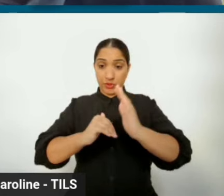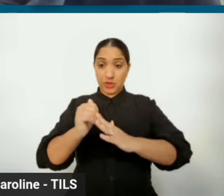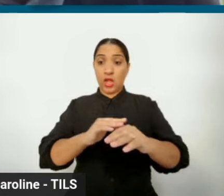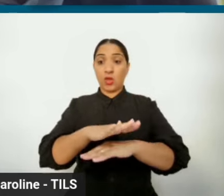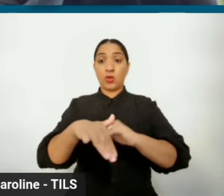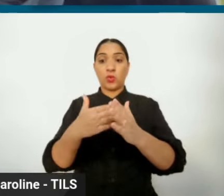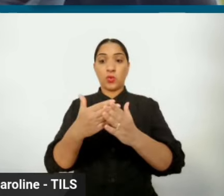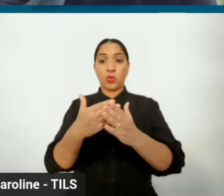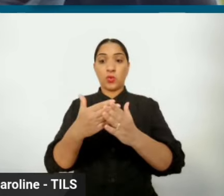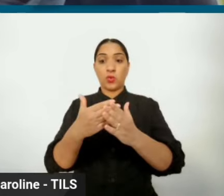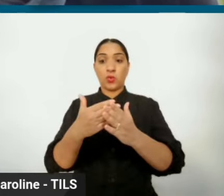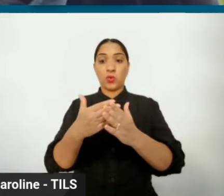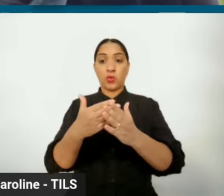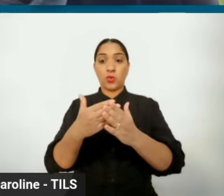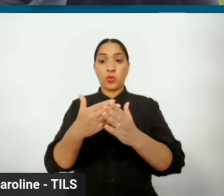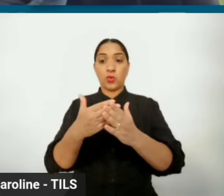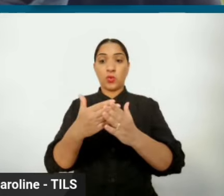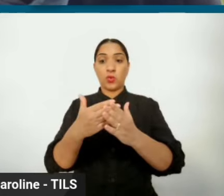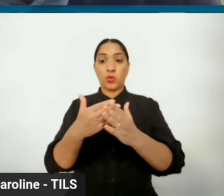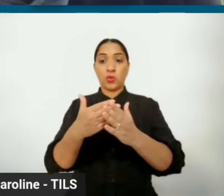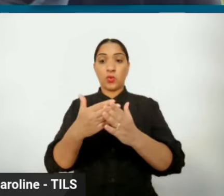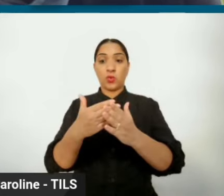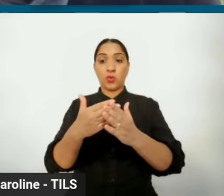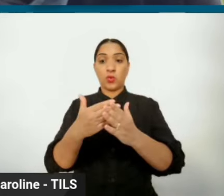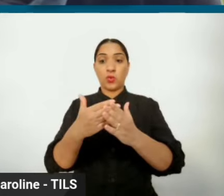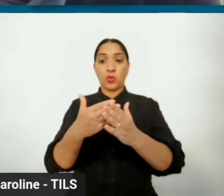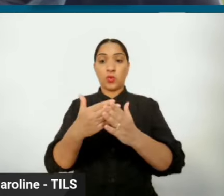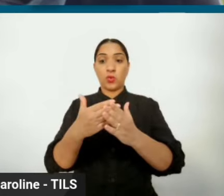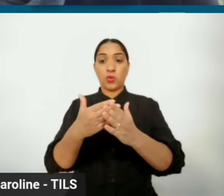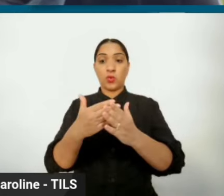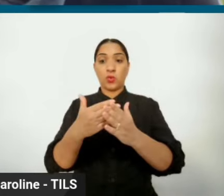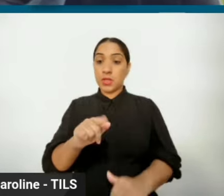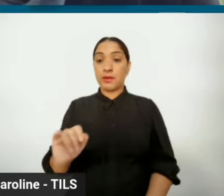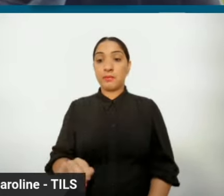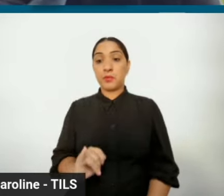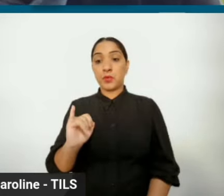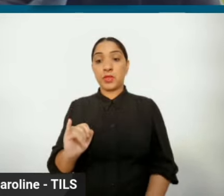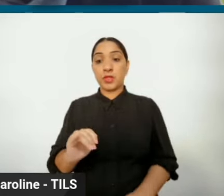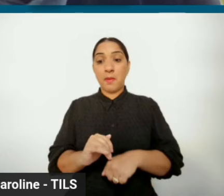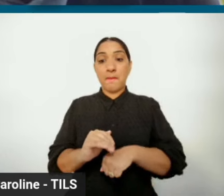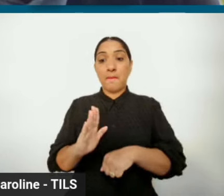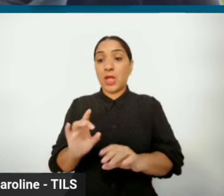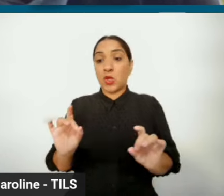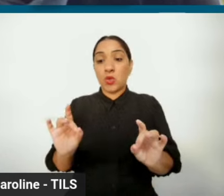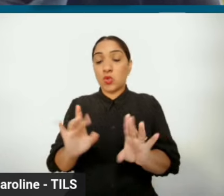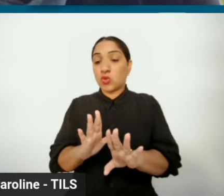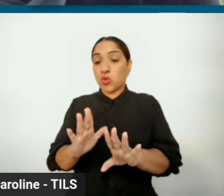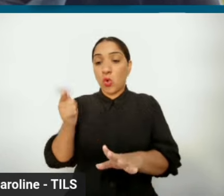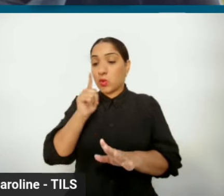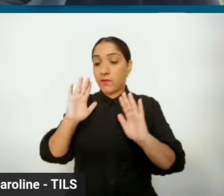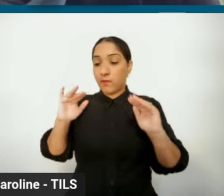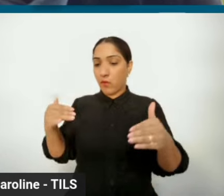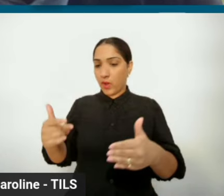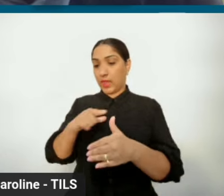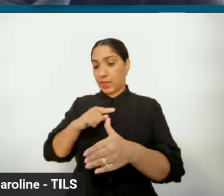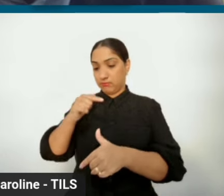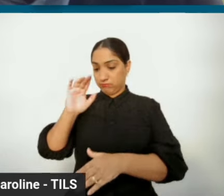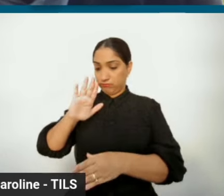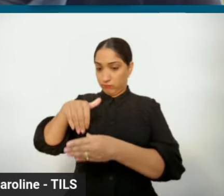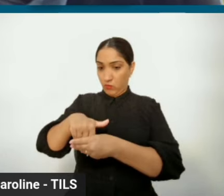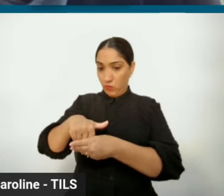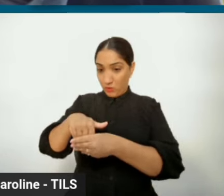ações, todos esses programas. Por isso, a importância, mais do que o direito ao voto, de se garantir também a